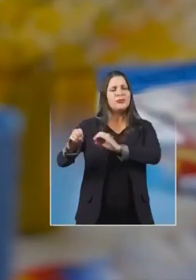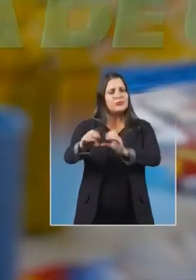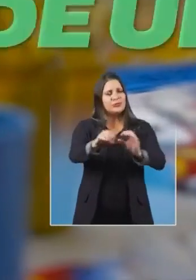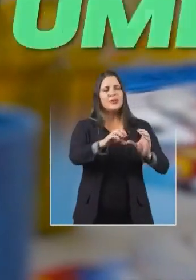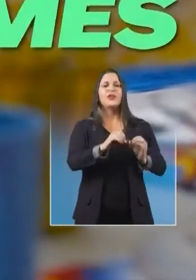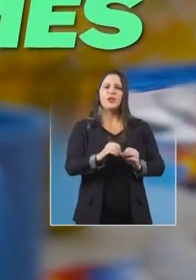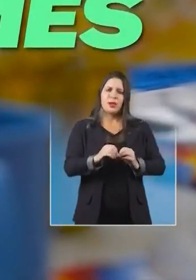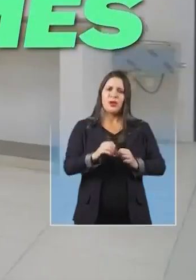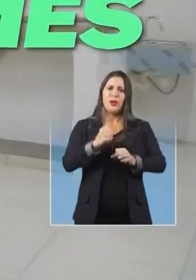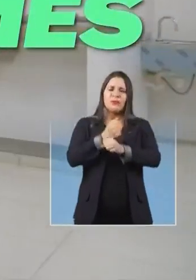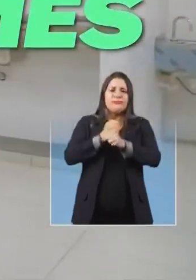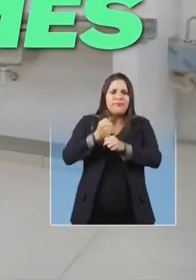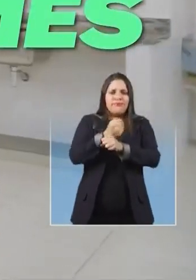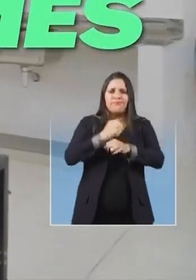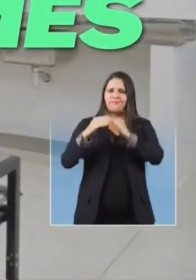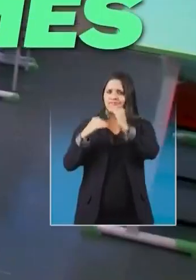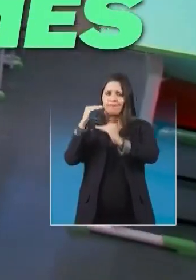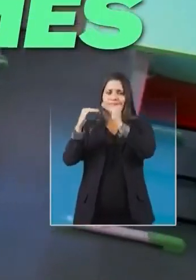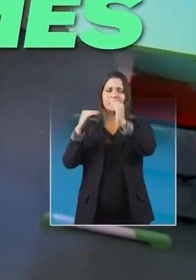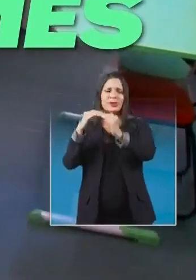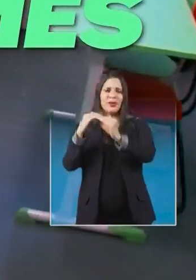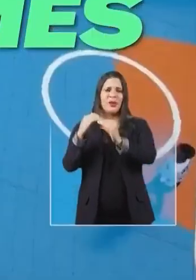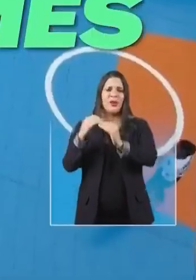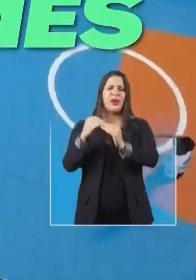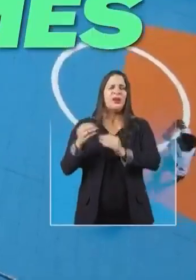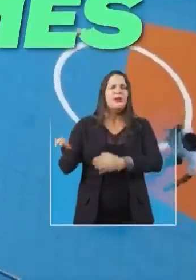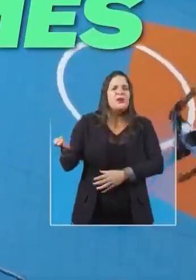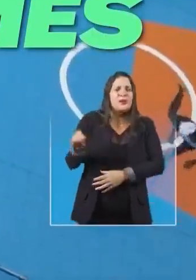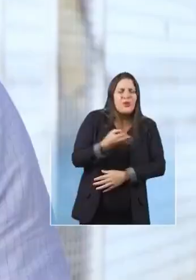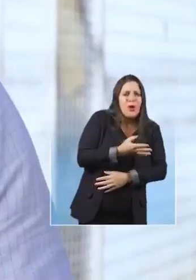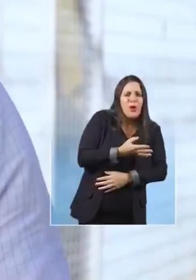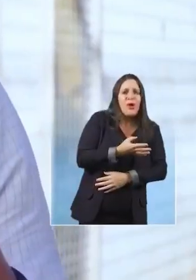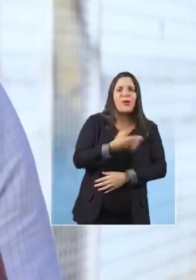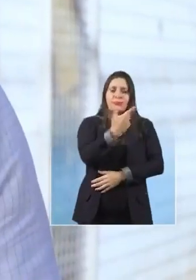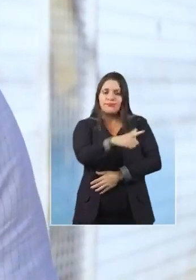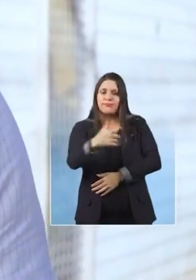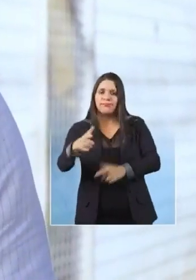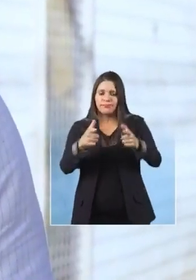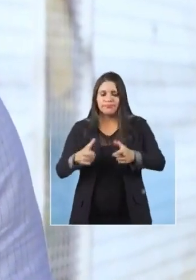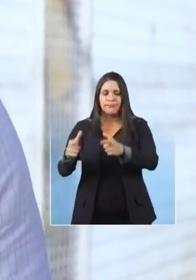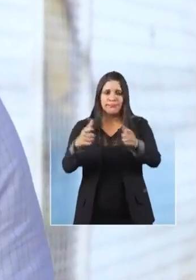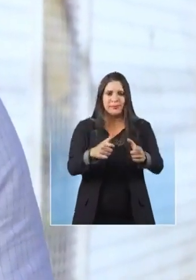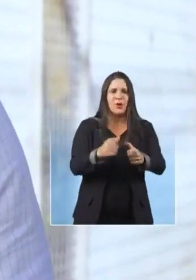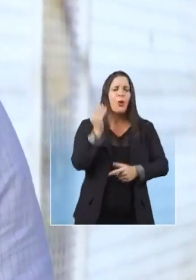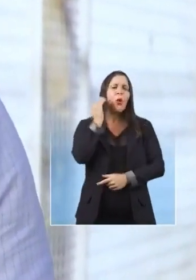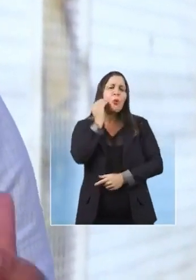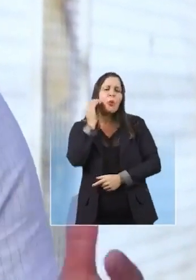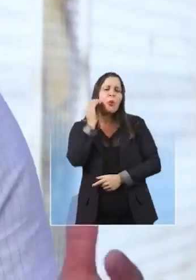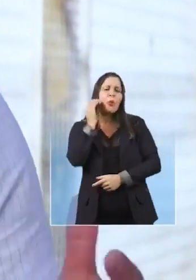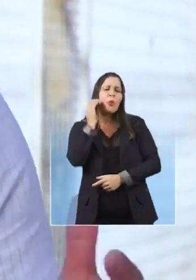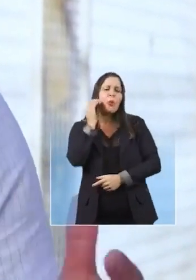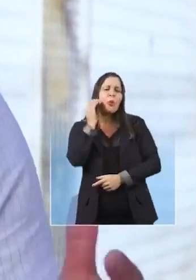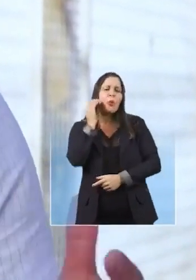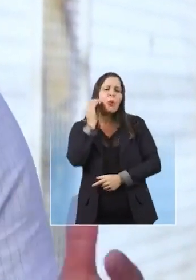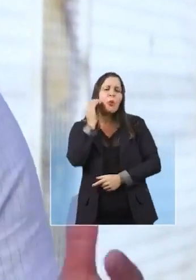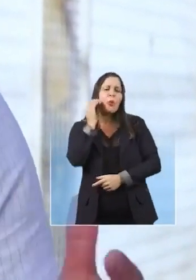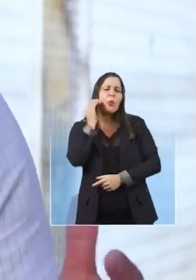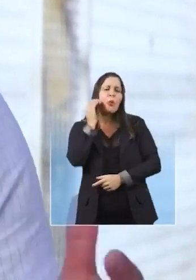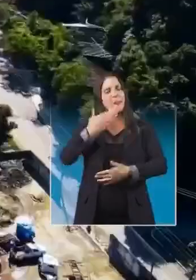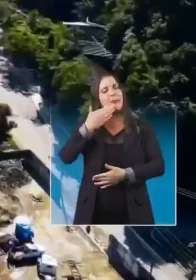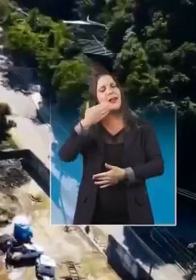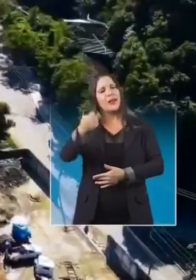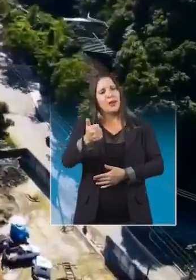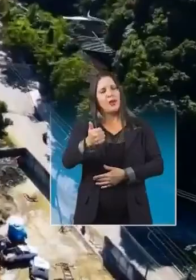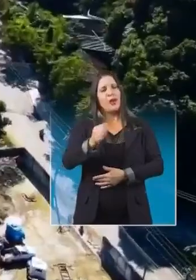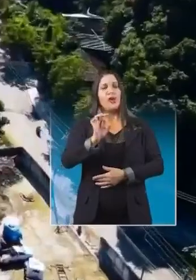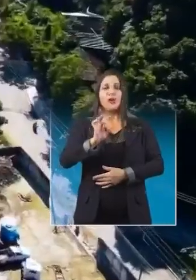educação. Construção e reforma de outras unidades, dando oportunidade de uma vida cada vez melhor. E só